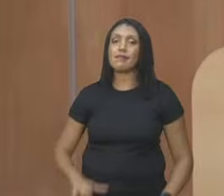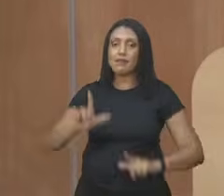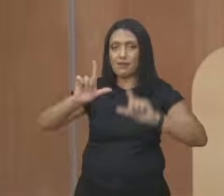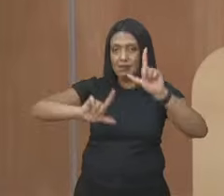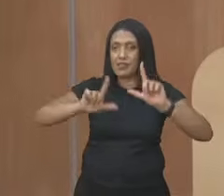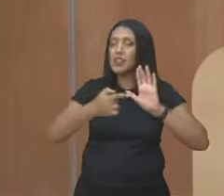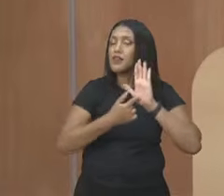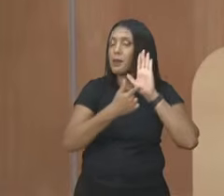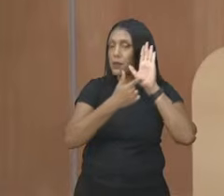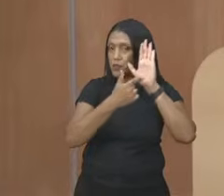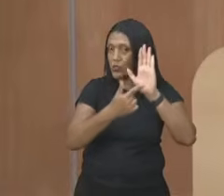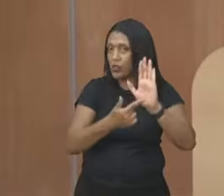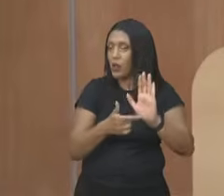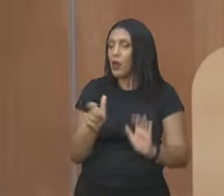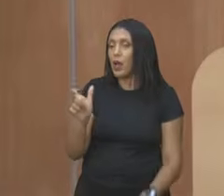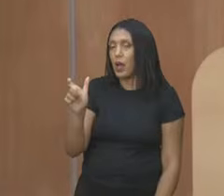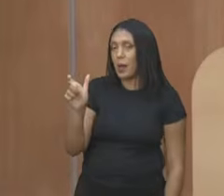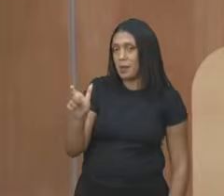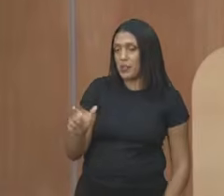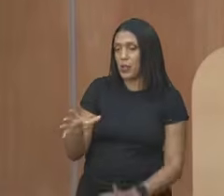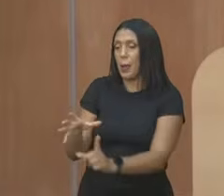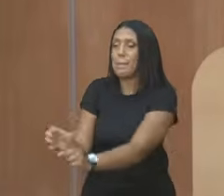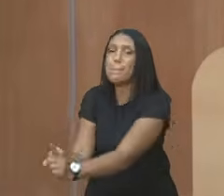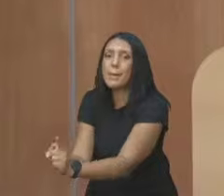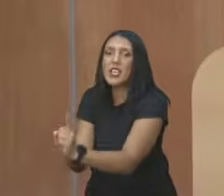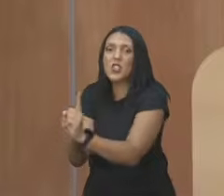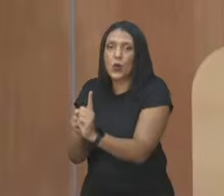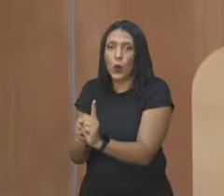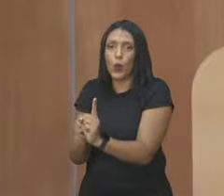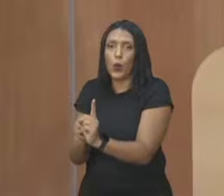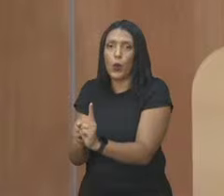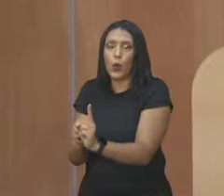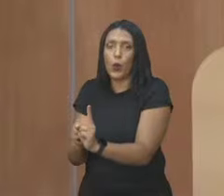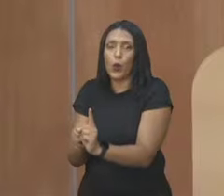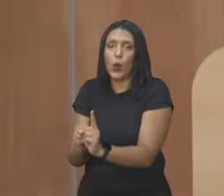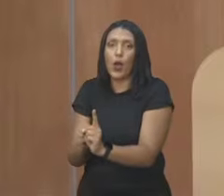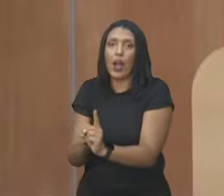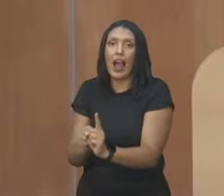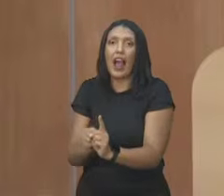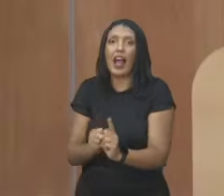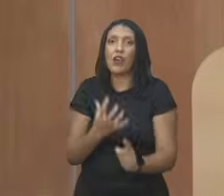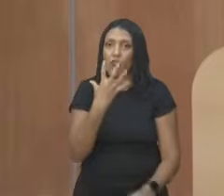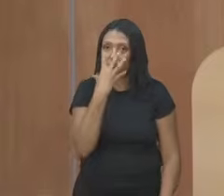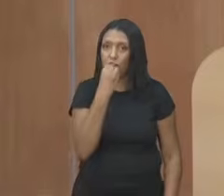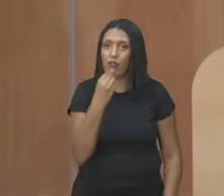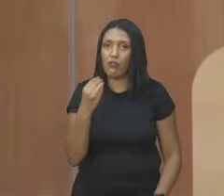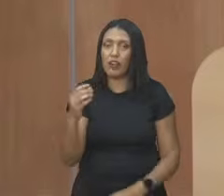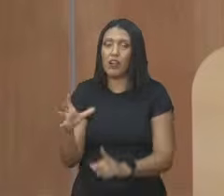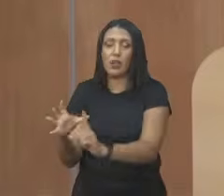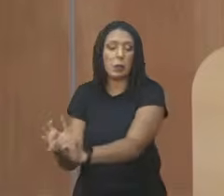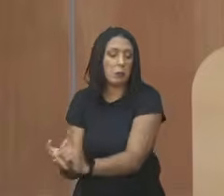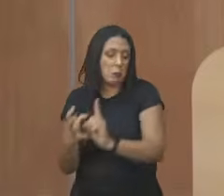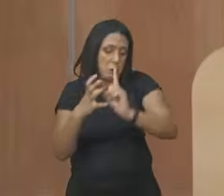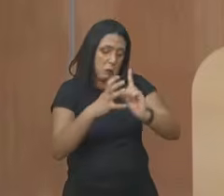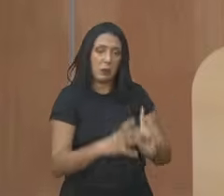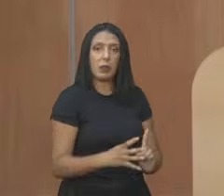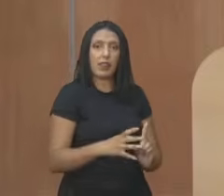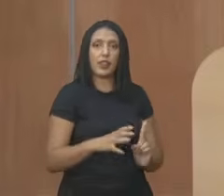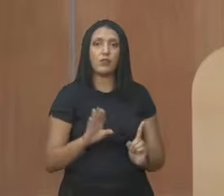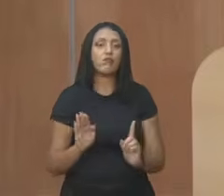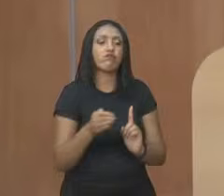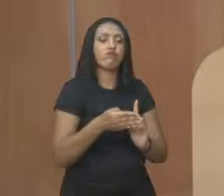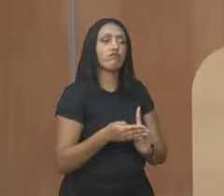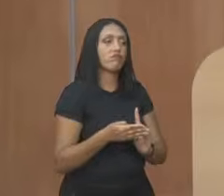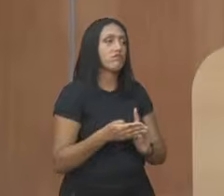a força, não pode mais isso. Assistência social, na cidade de Jacareí, a gente vê à